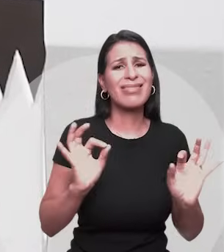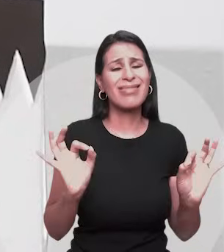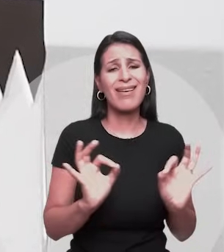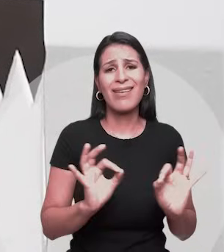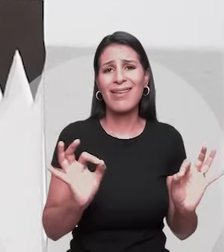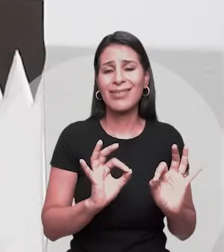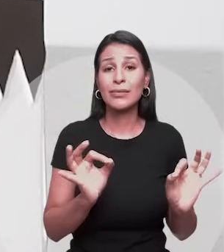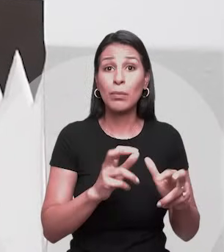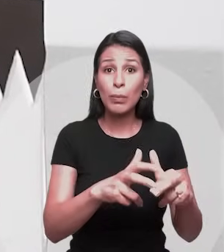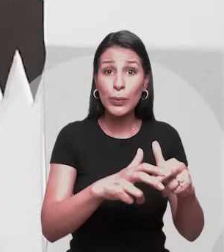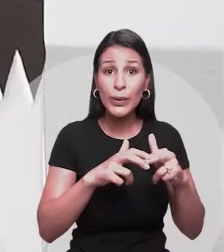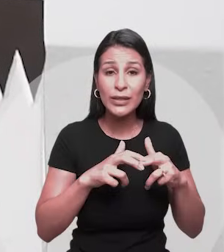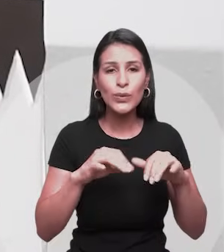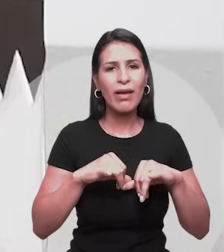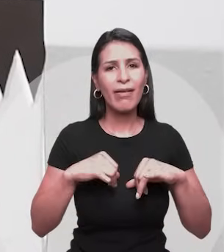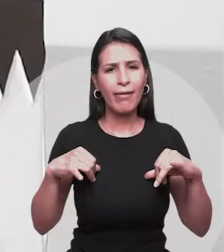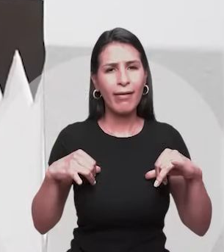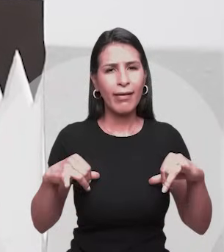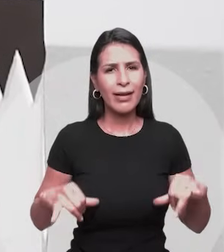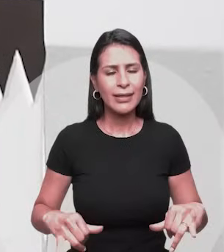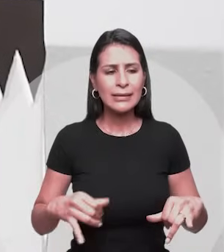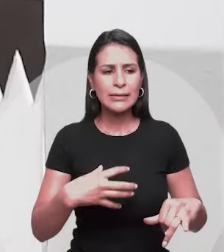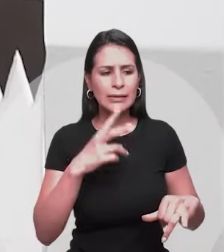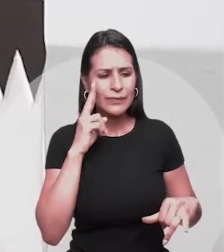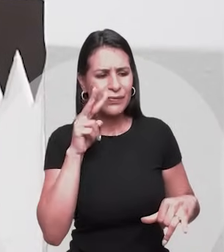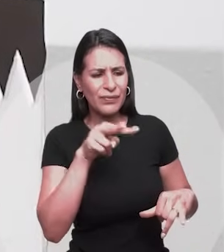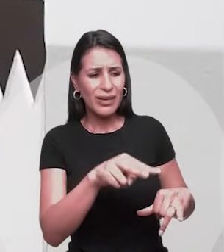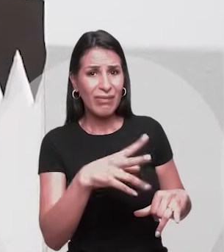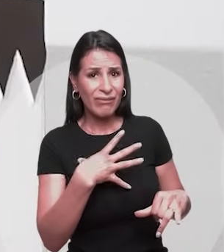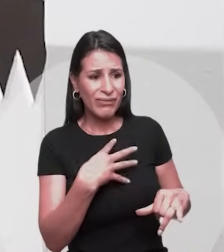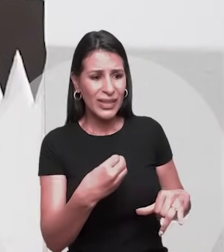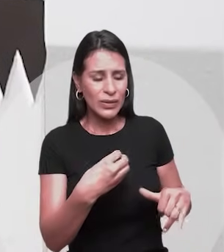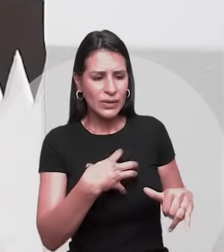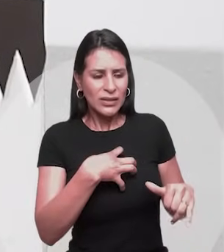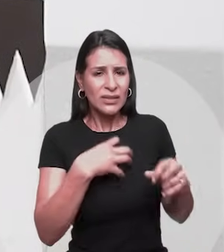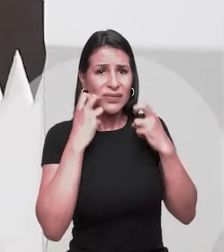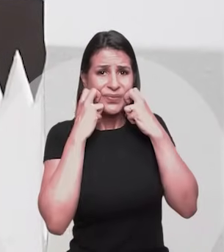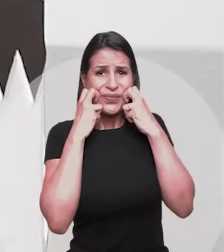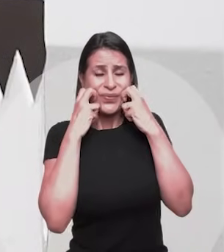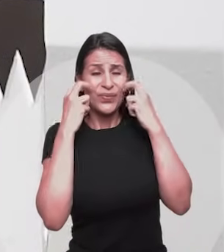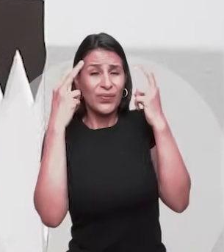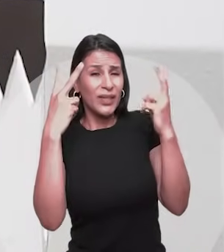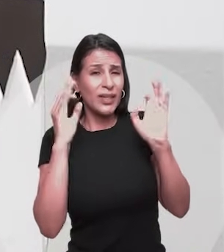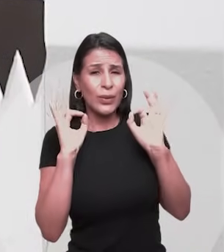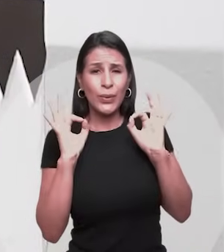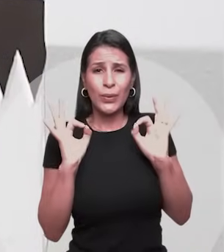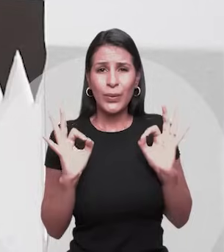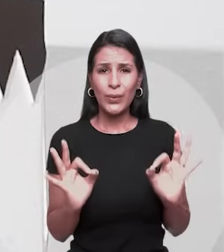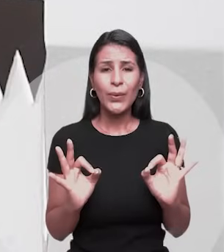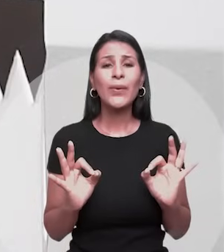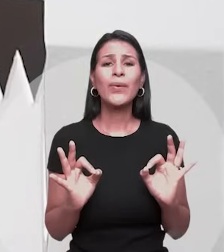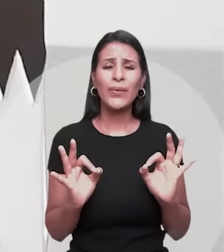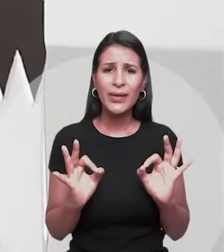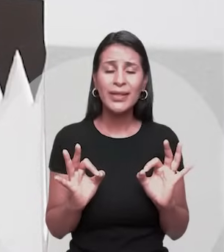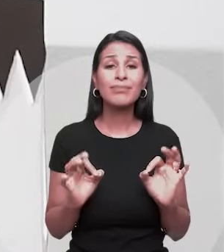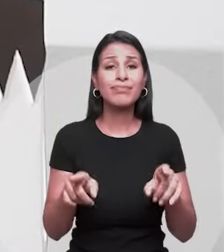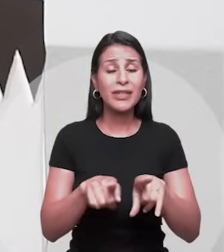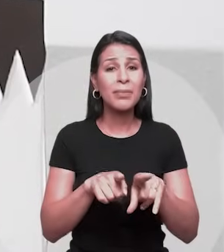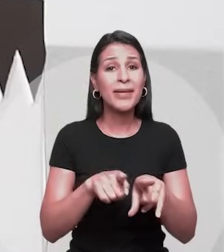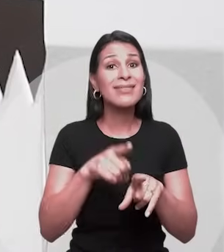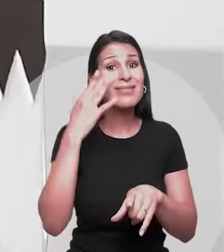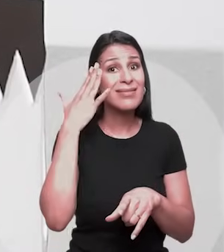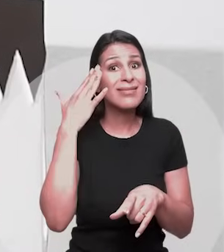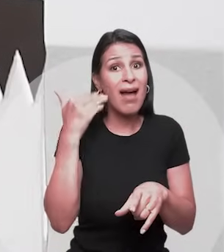Por isso, Eli também estava envergonhado diante das atitudes dos seus filhos e sabia que